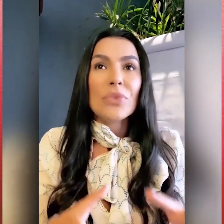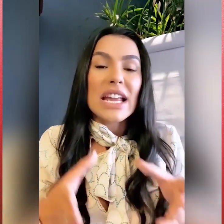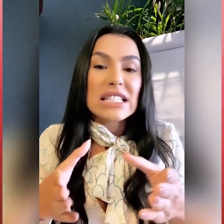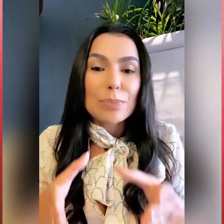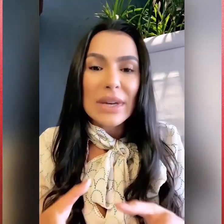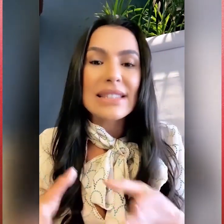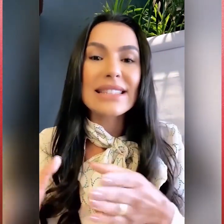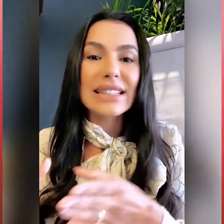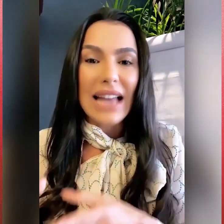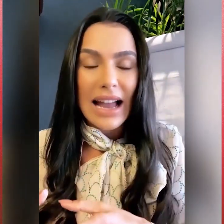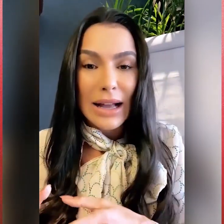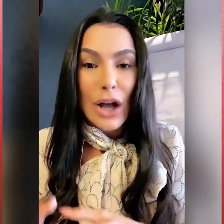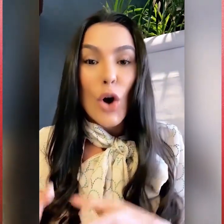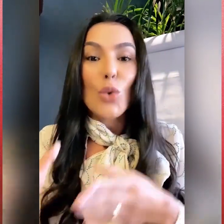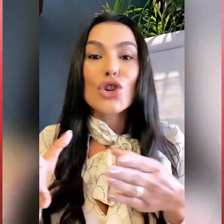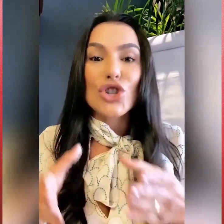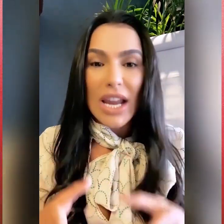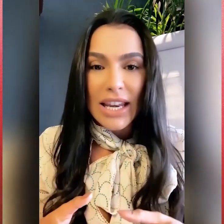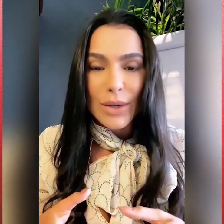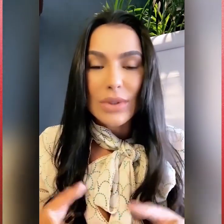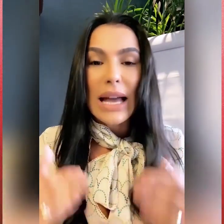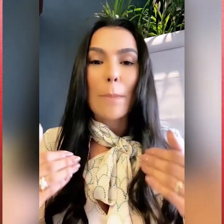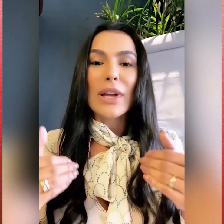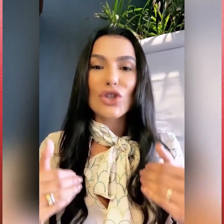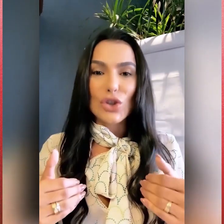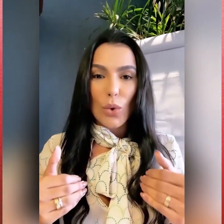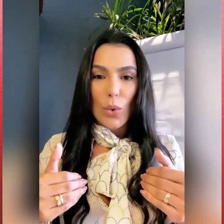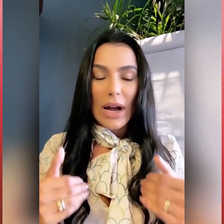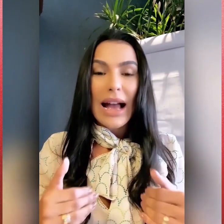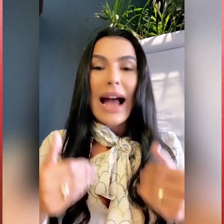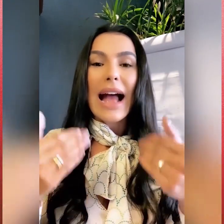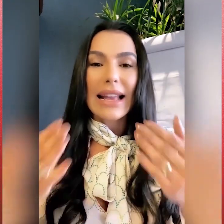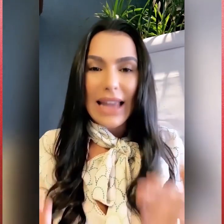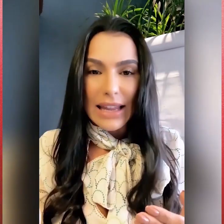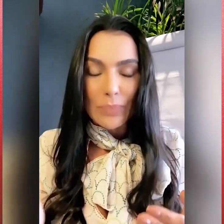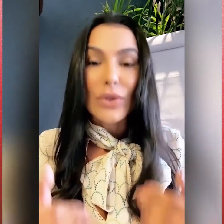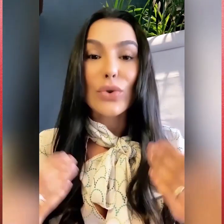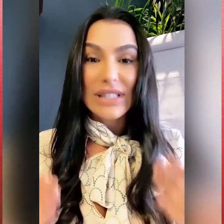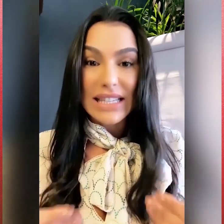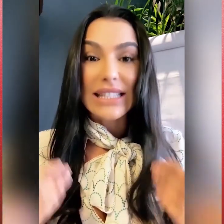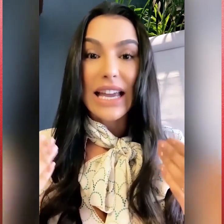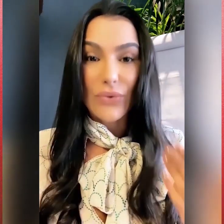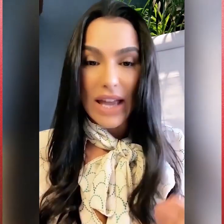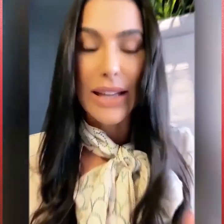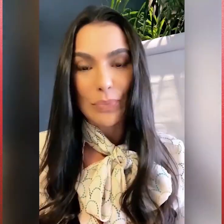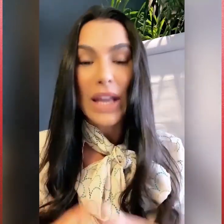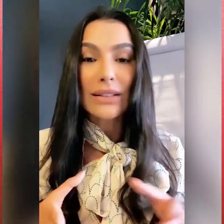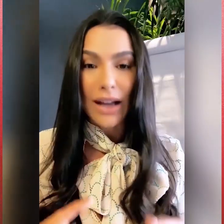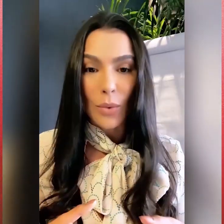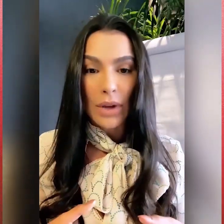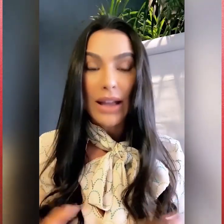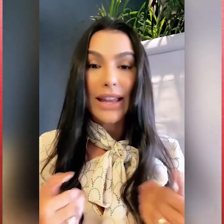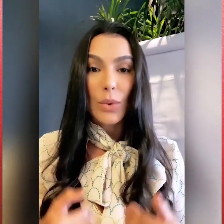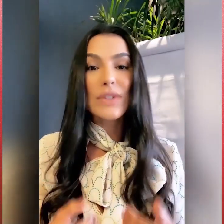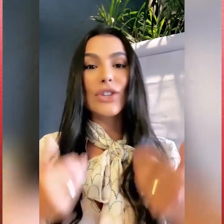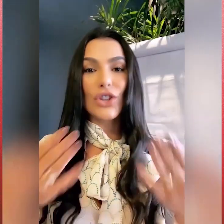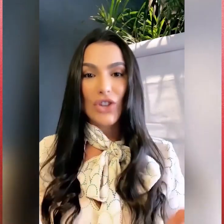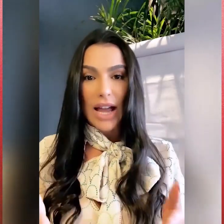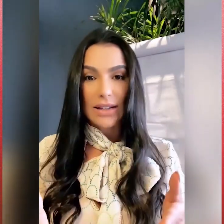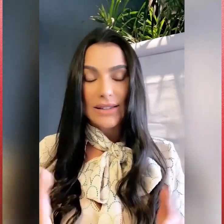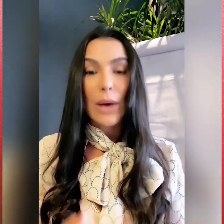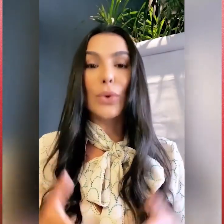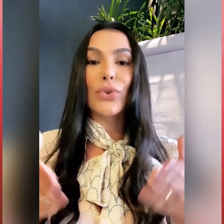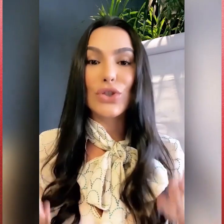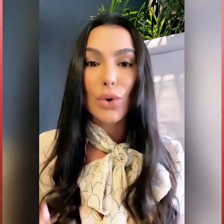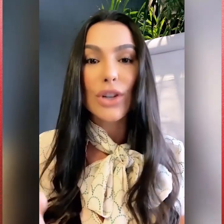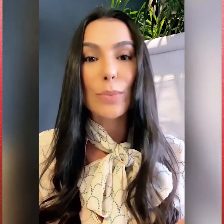não explicitar o gênero da pessoa a quem você se refere. Então, eu, Cíntia